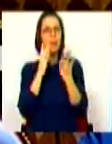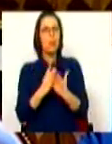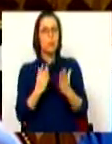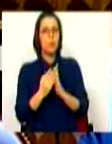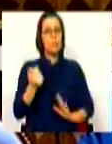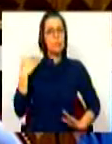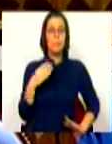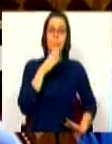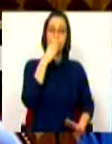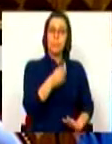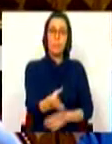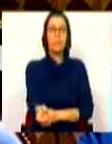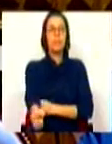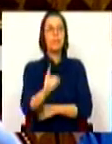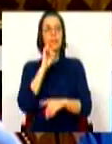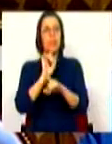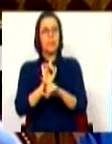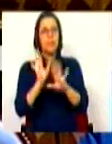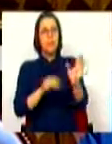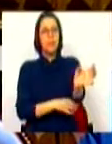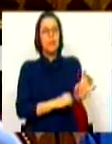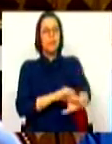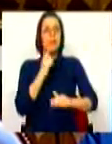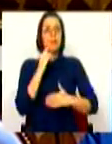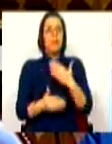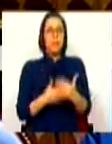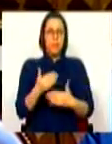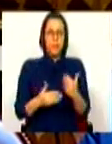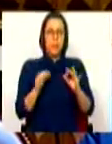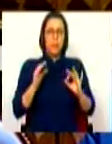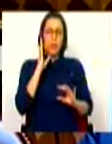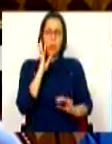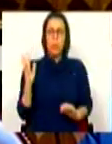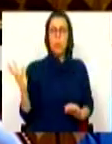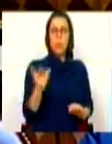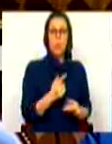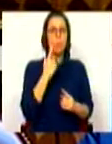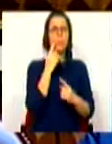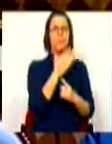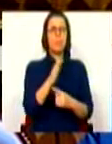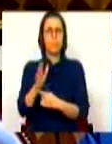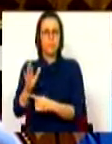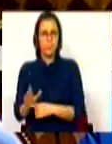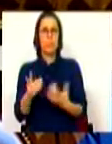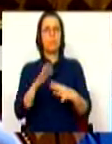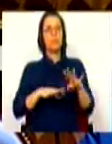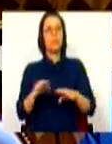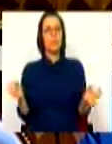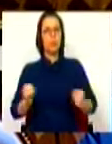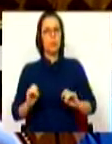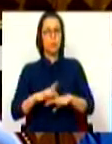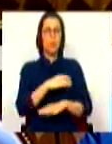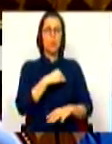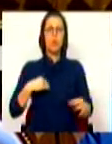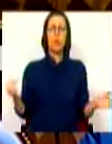recentes que o referem, que ainda assim subsistem em considerável número exemplos de casos de não realização de